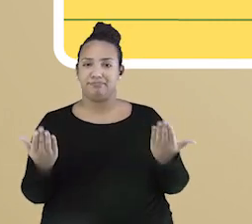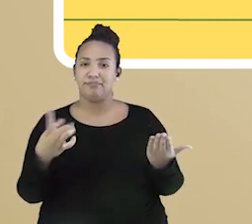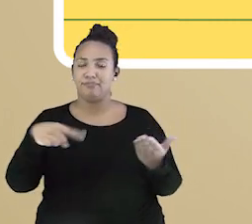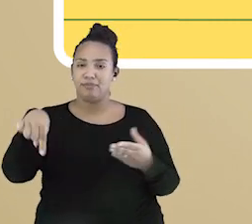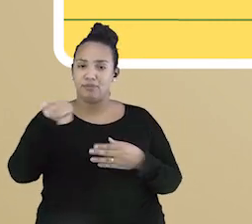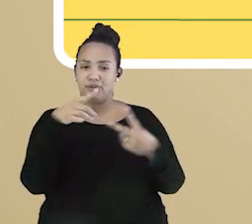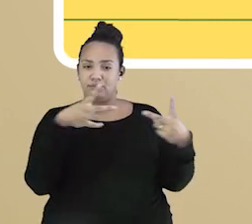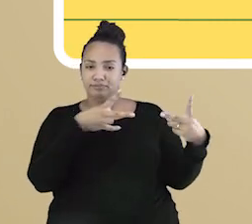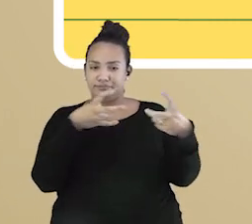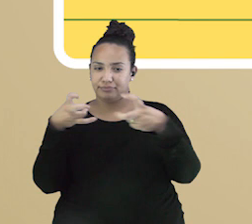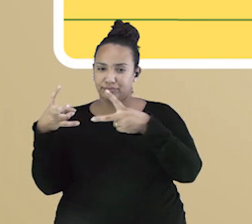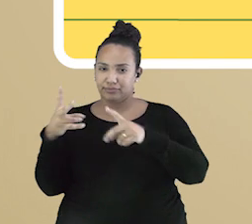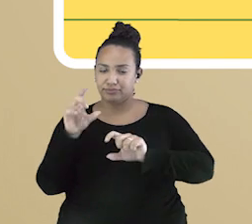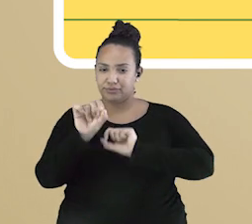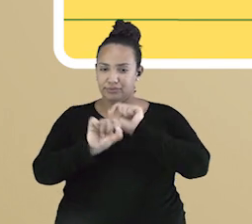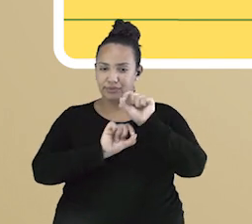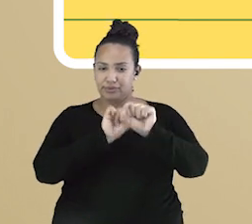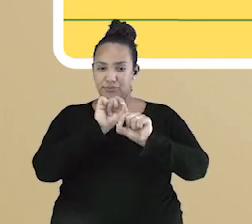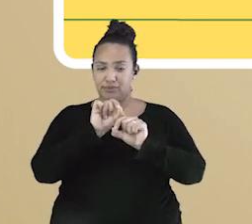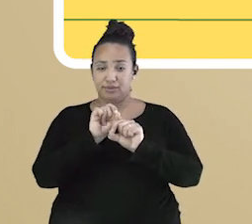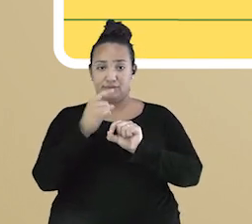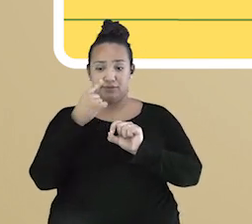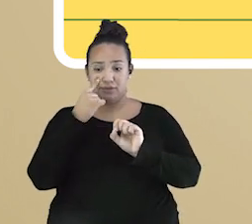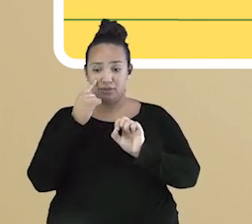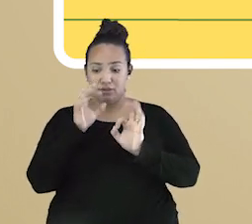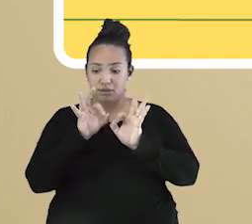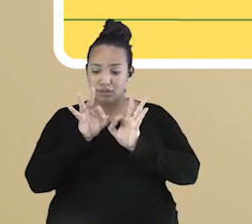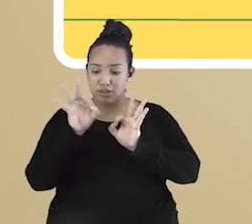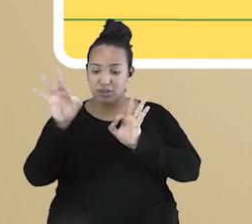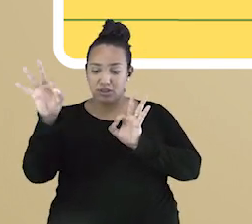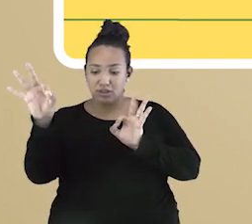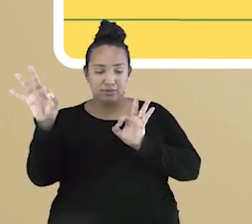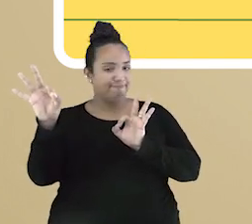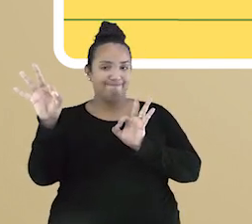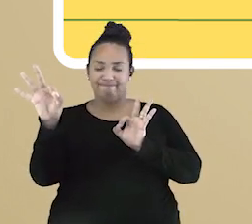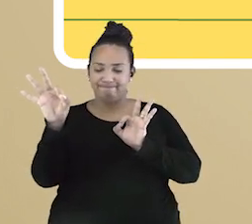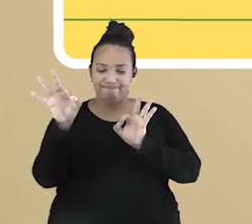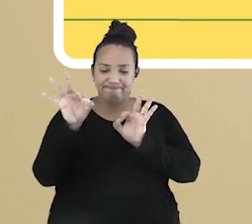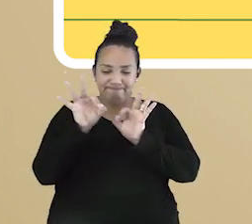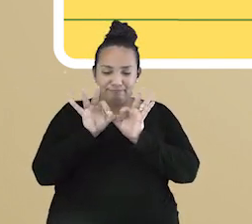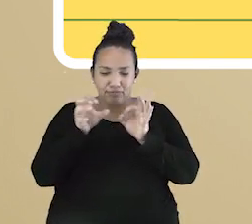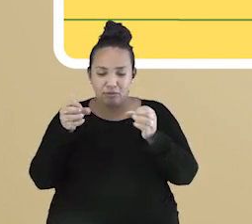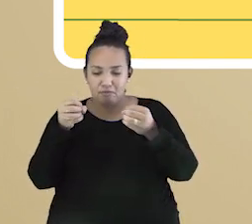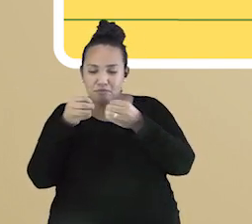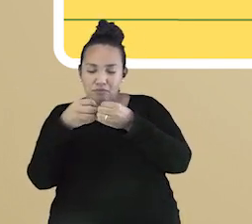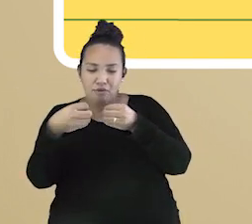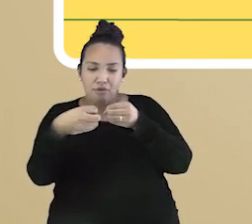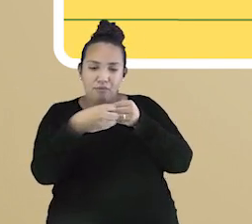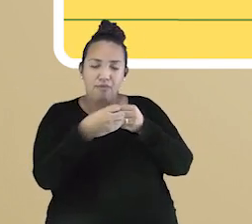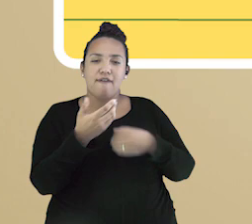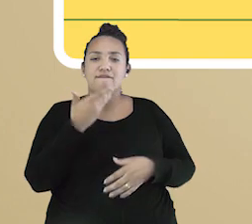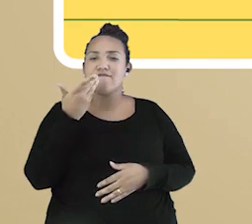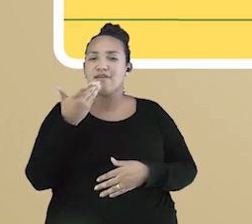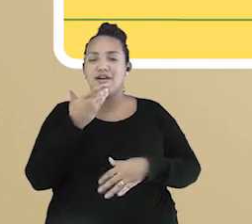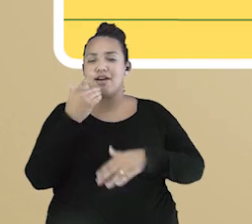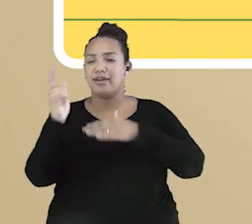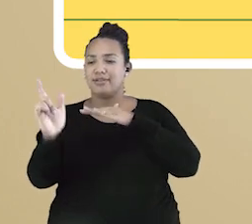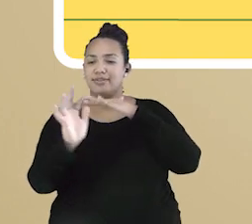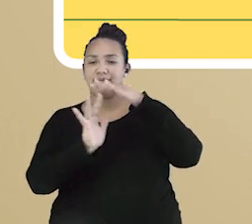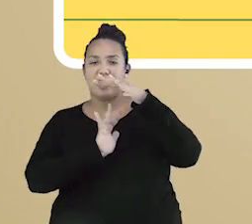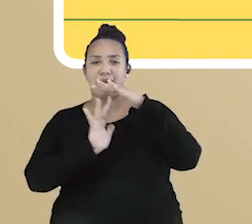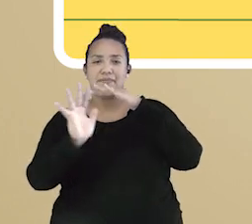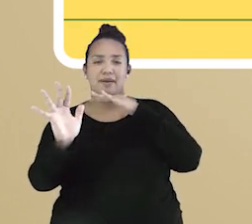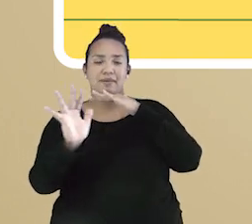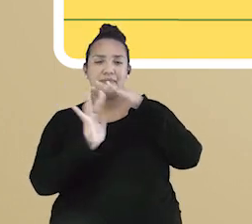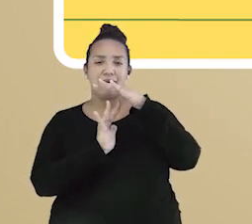que a proximidade, as menores distâncias com esses 3 estados facilitam as trocas migratórias que acontecem